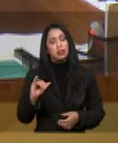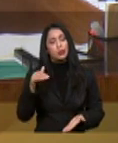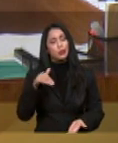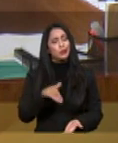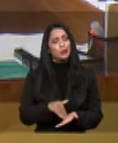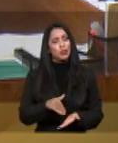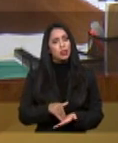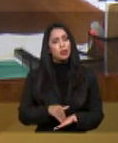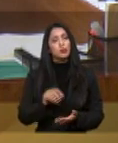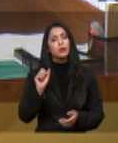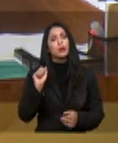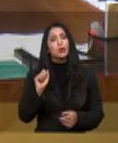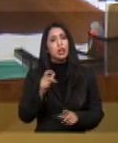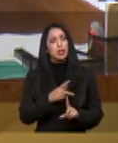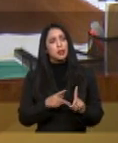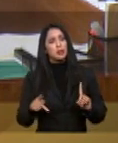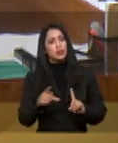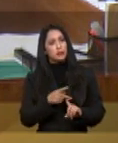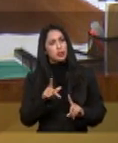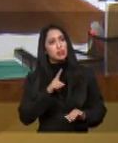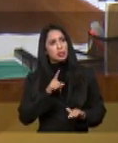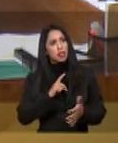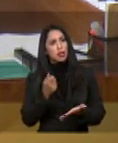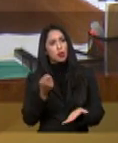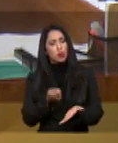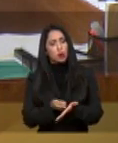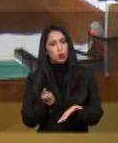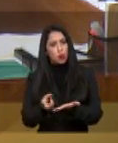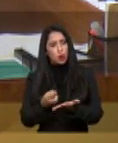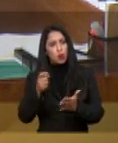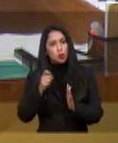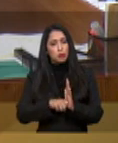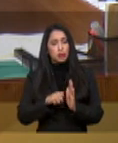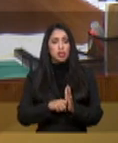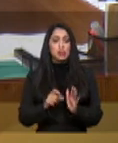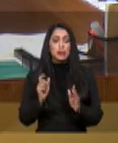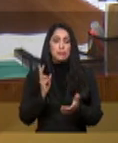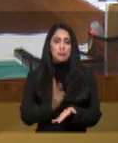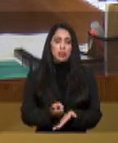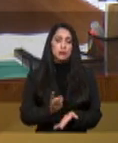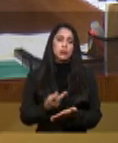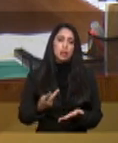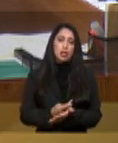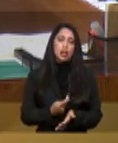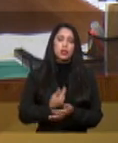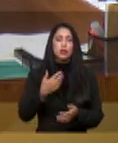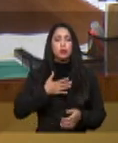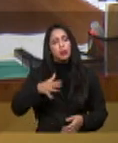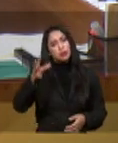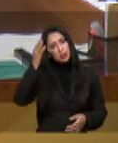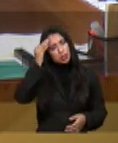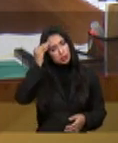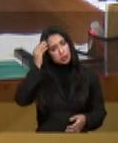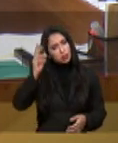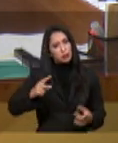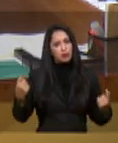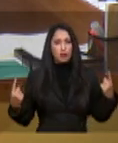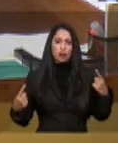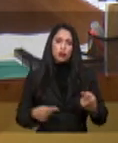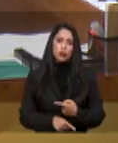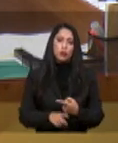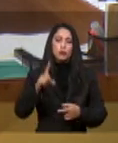que a Previdência pudesse se valer de cobrança que eventualmente se mostre indevida, o que, a meu juízo, representaria contrassenso em relação